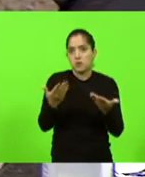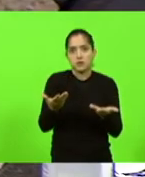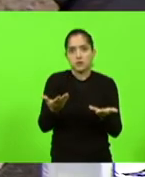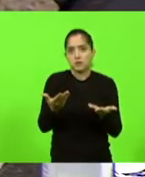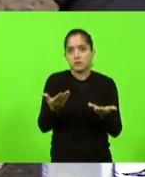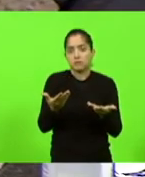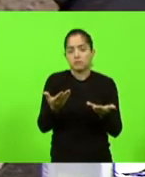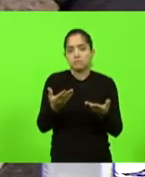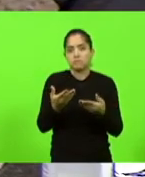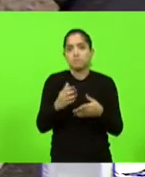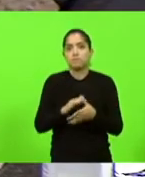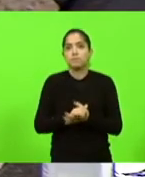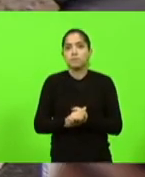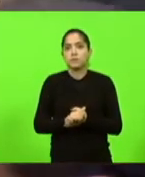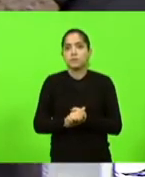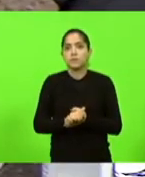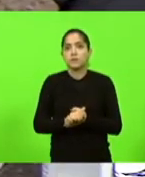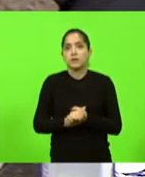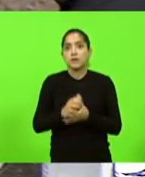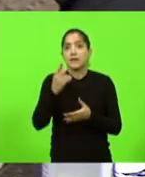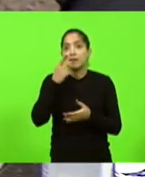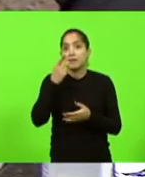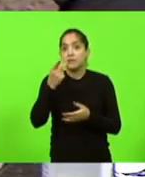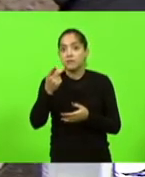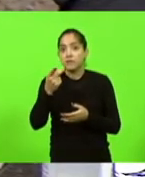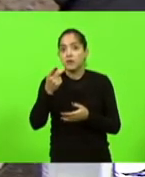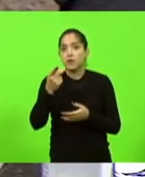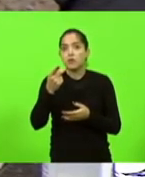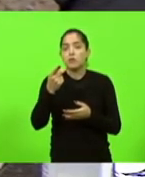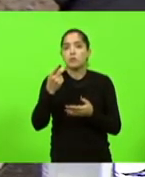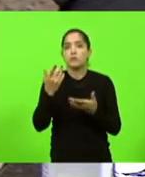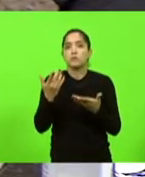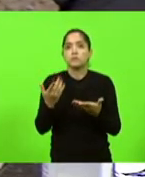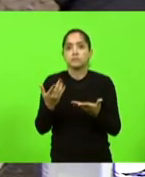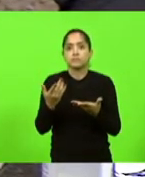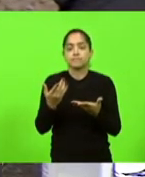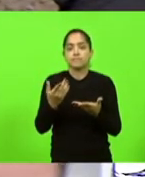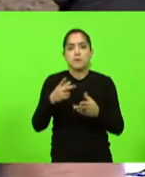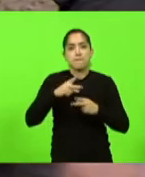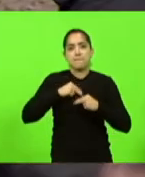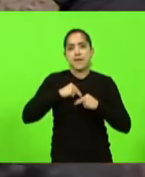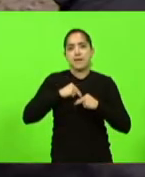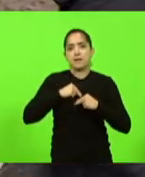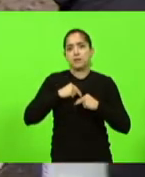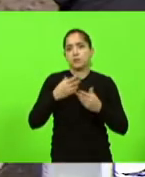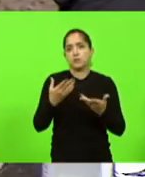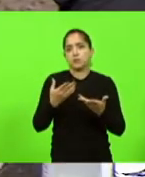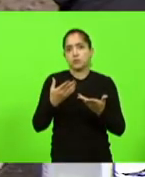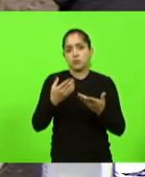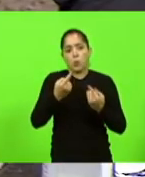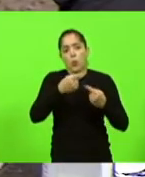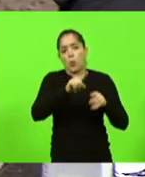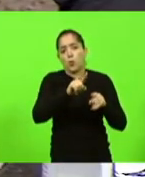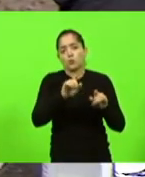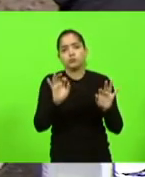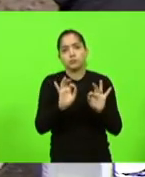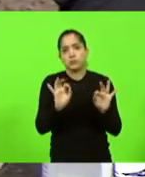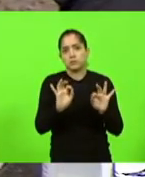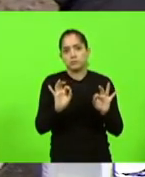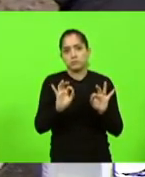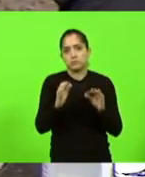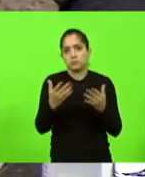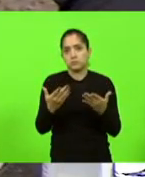tempo, ele falou aqui da forma e não do mérito. Ele não disse em nenhum momento que é contra.